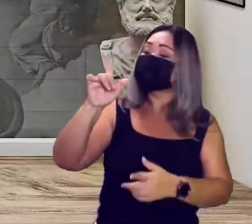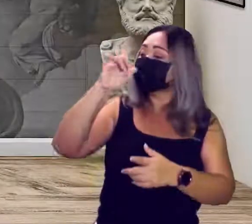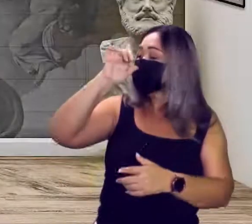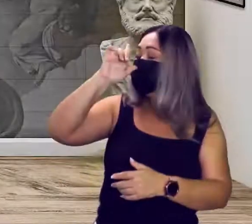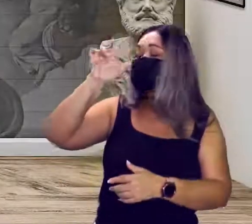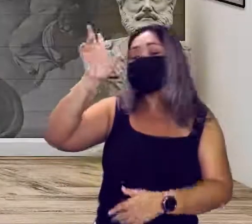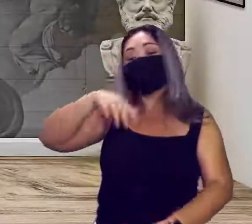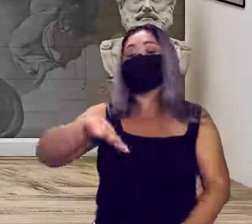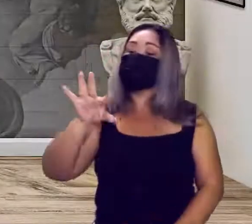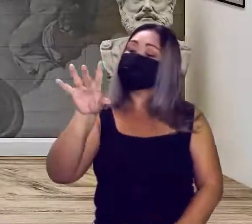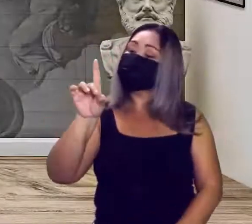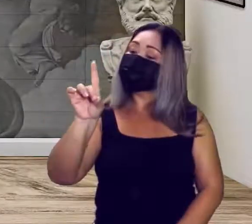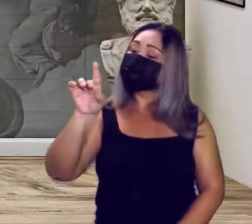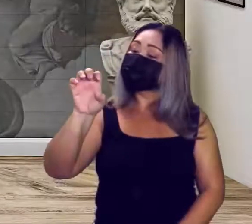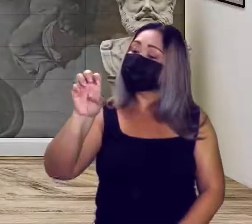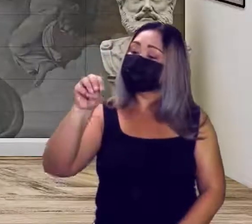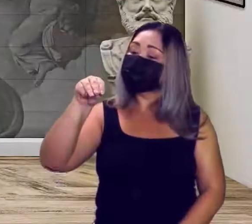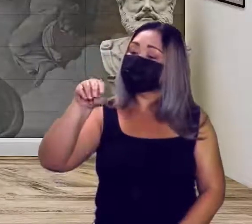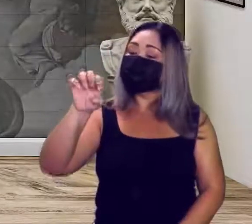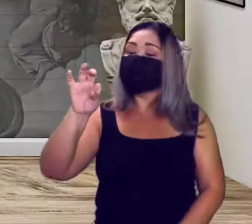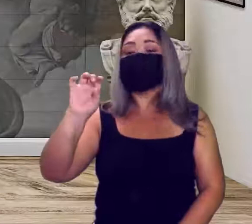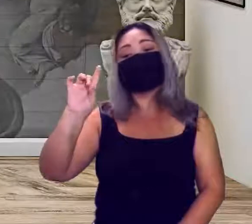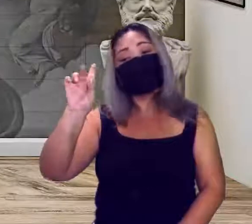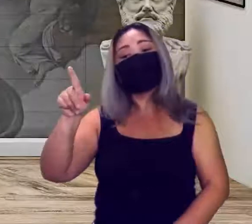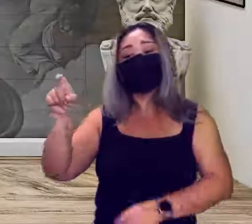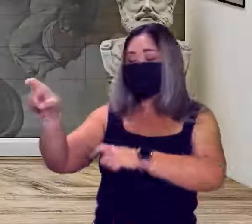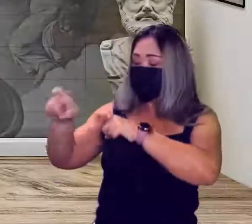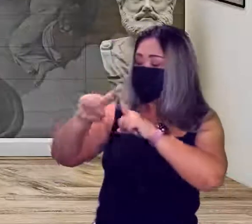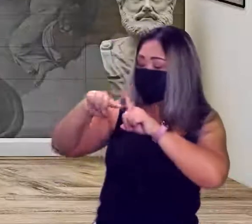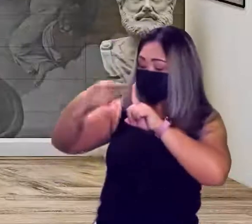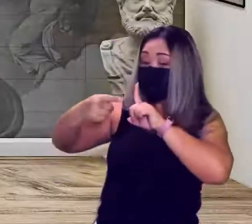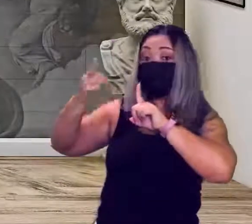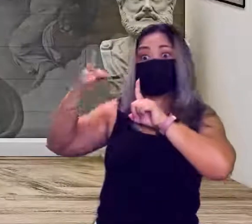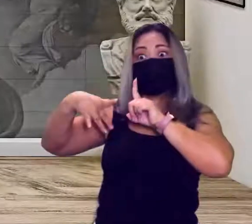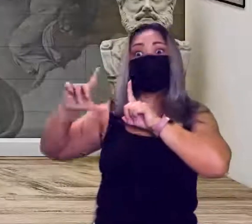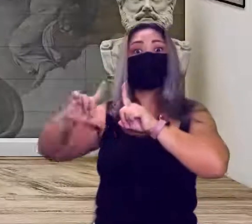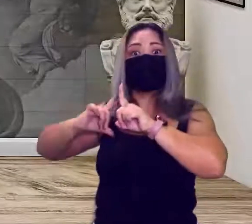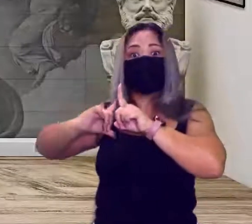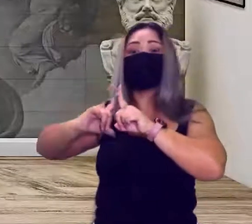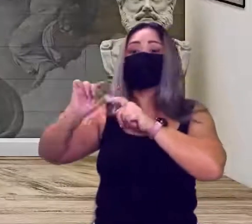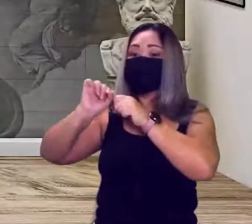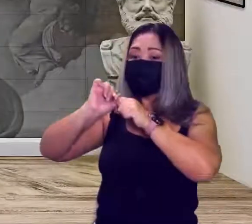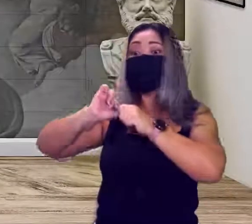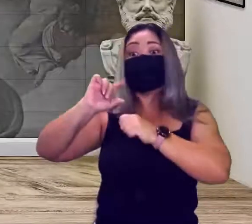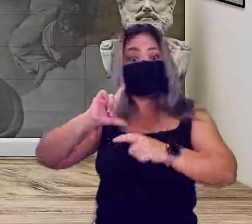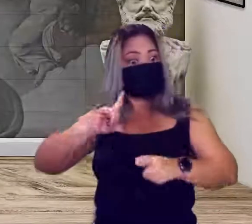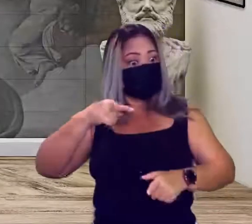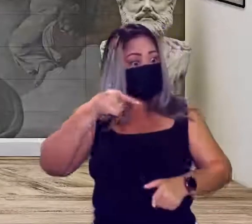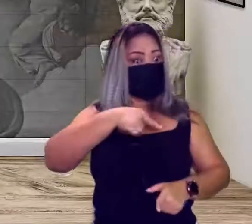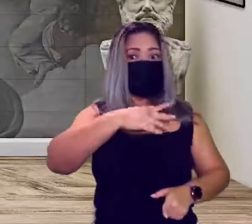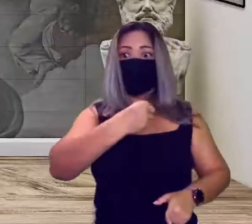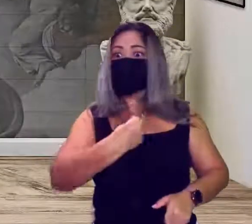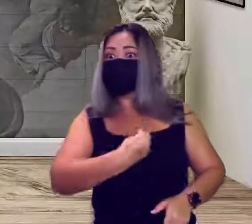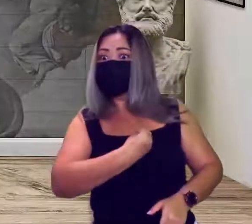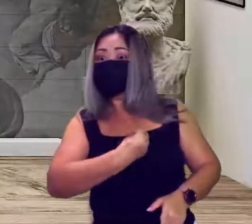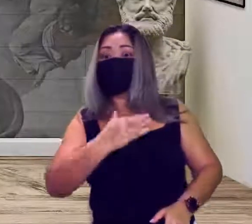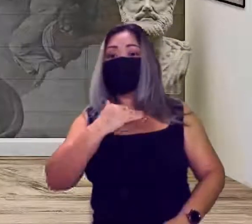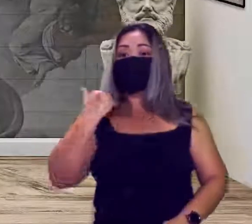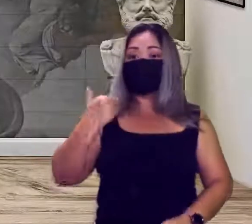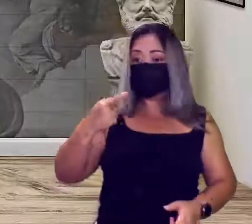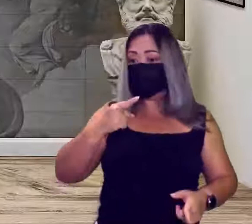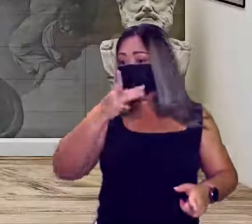né, a Deméter, que era a deusa da fertilidade. Claro que ela detinha, né, o poder sobre a vida e a morte ali das